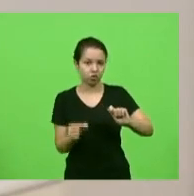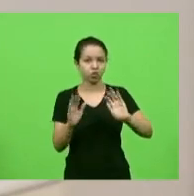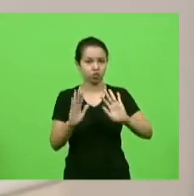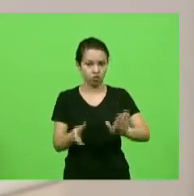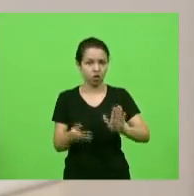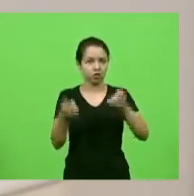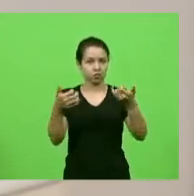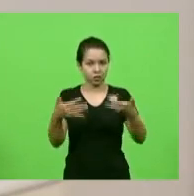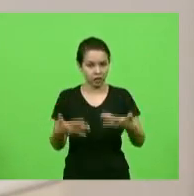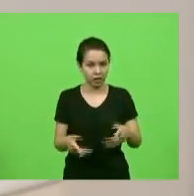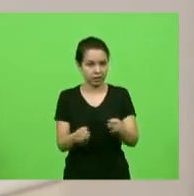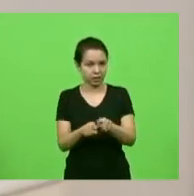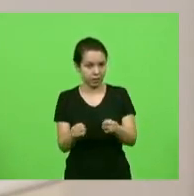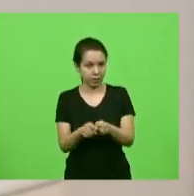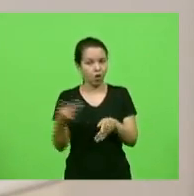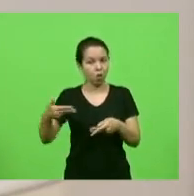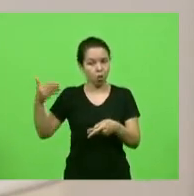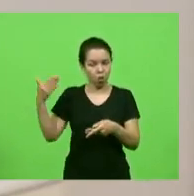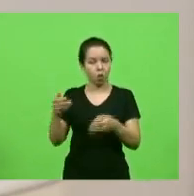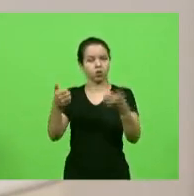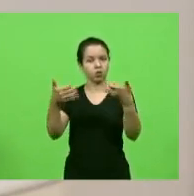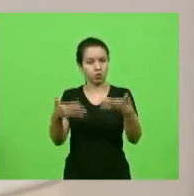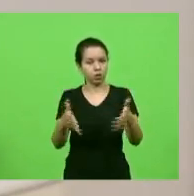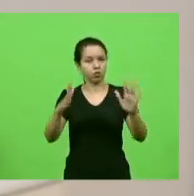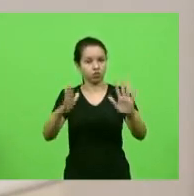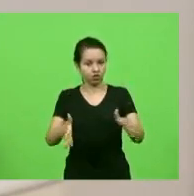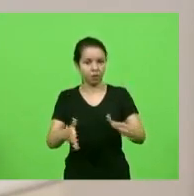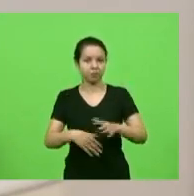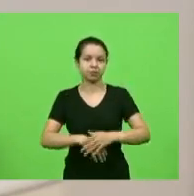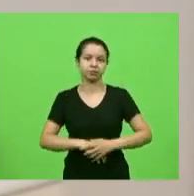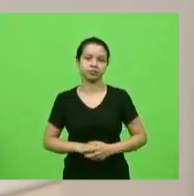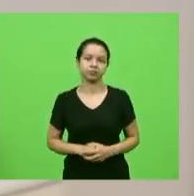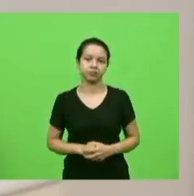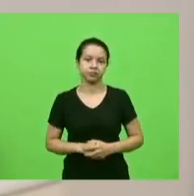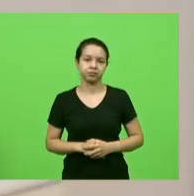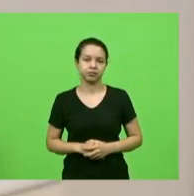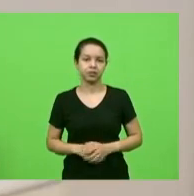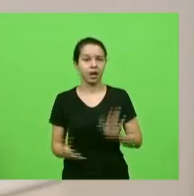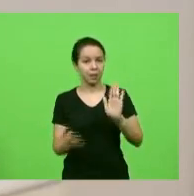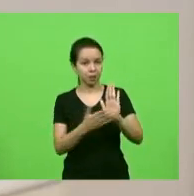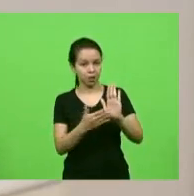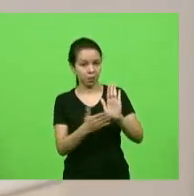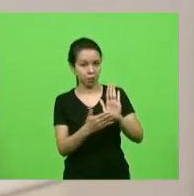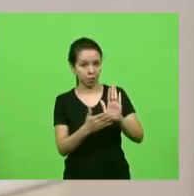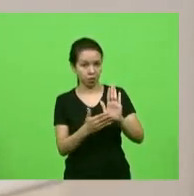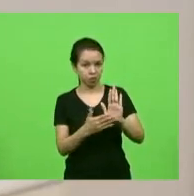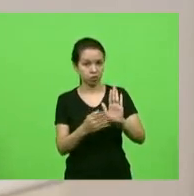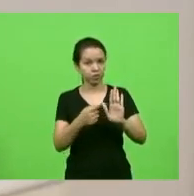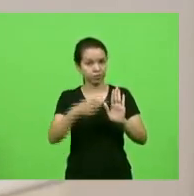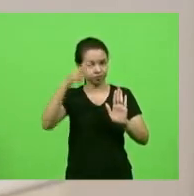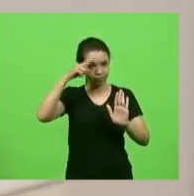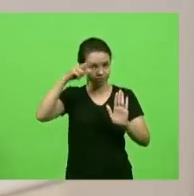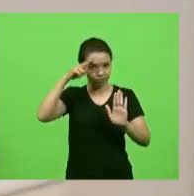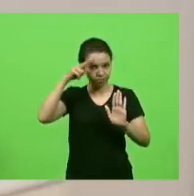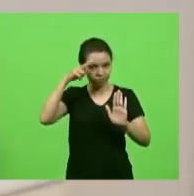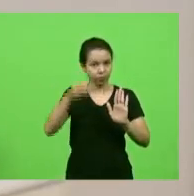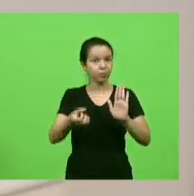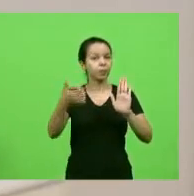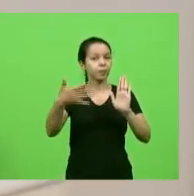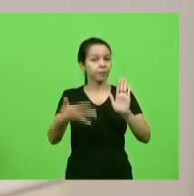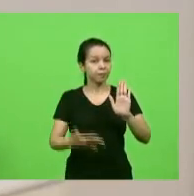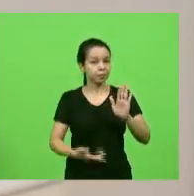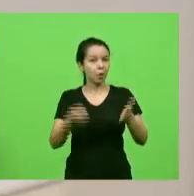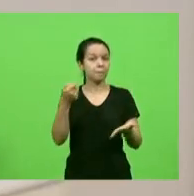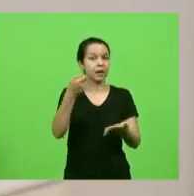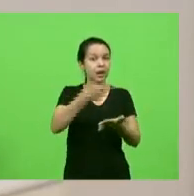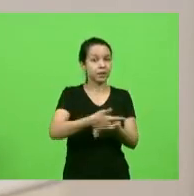conforme condições anteriormente estabelecidas, fecha aspas. A proposta, reprisa-se, mencionava o pagamento do valor